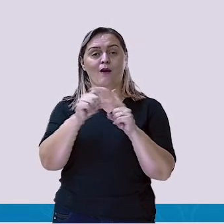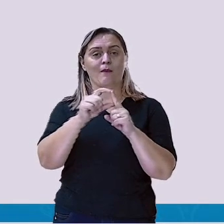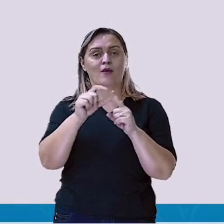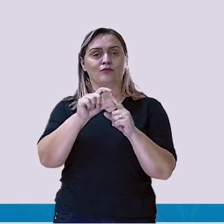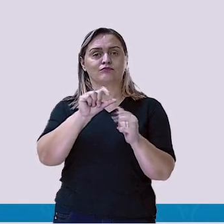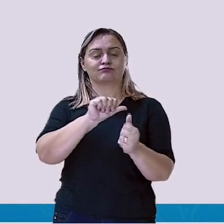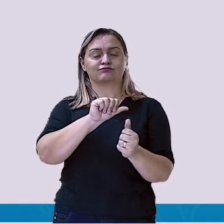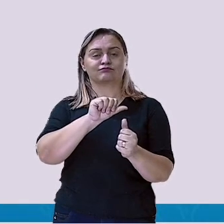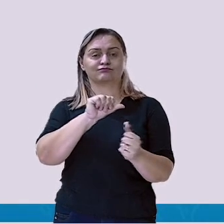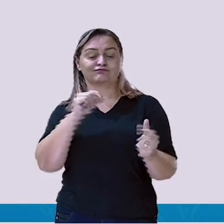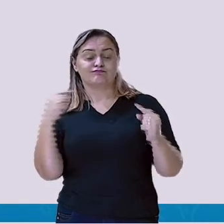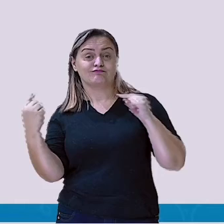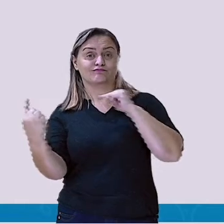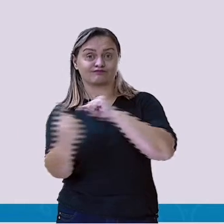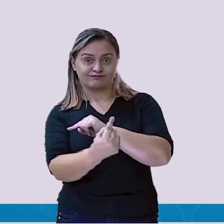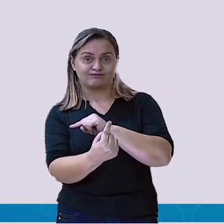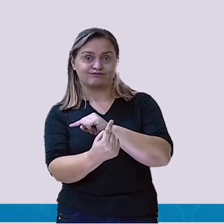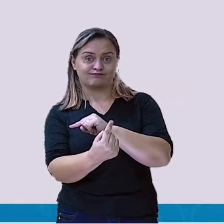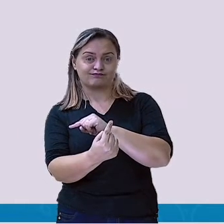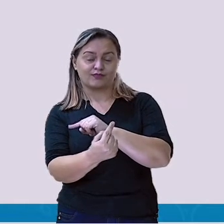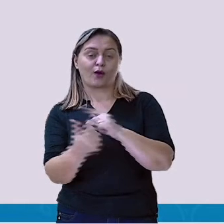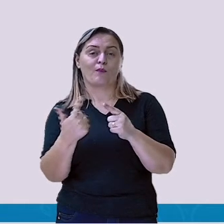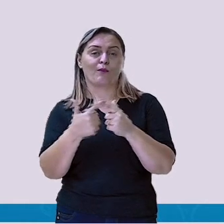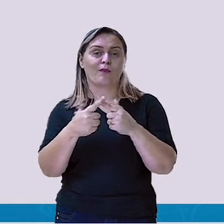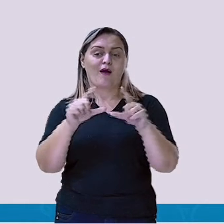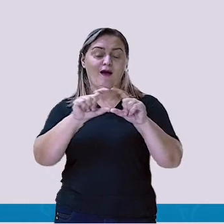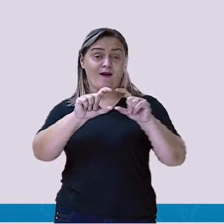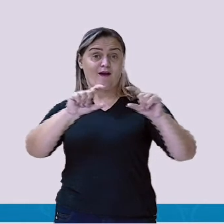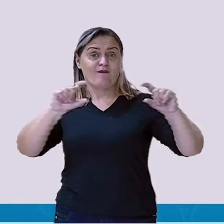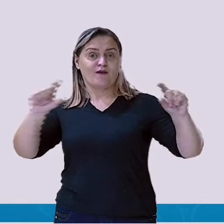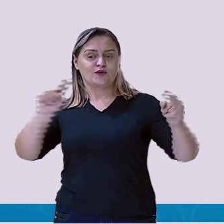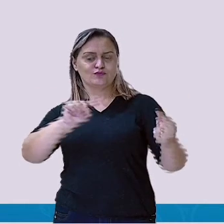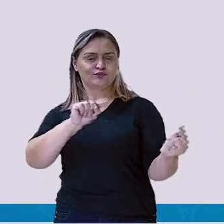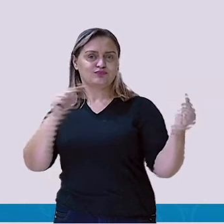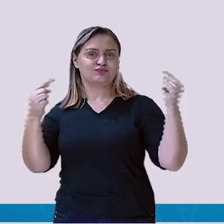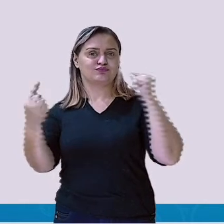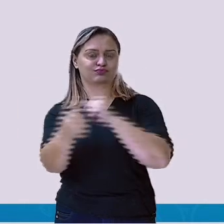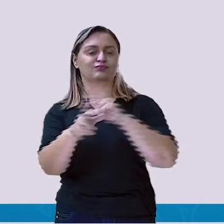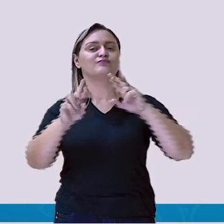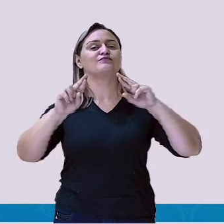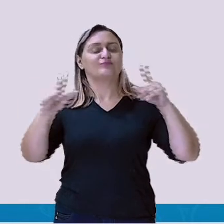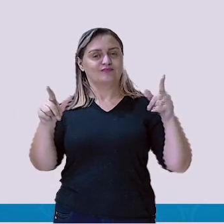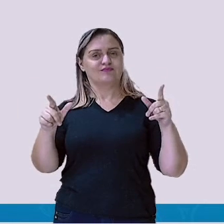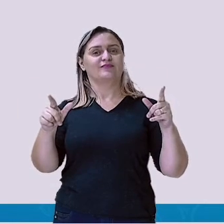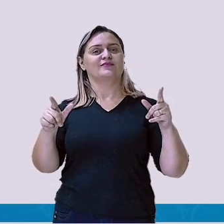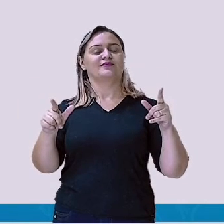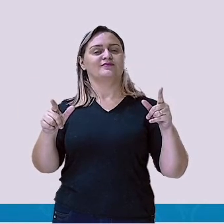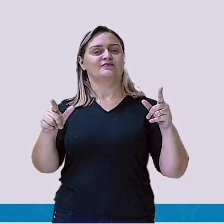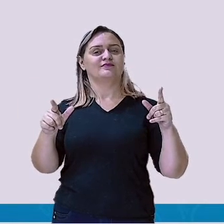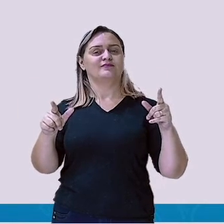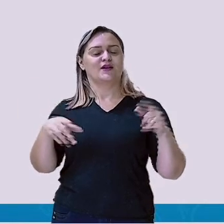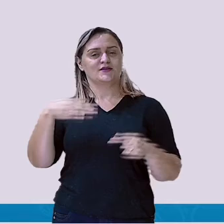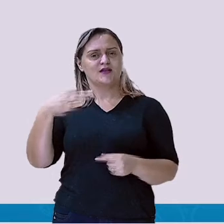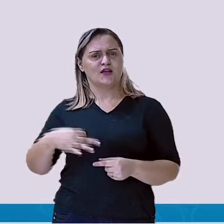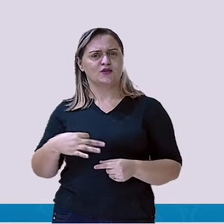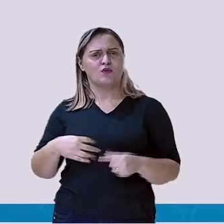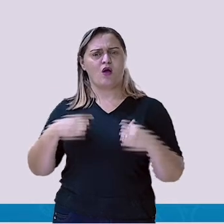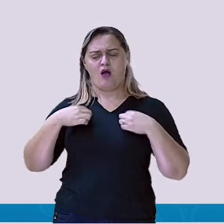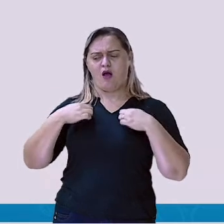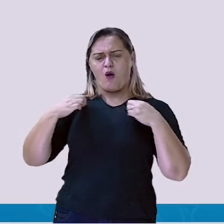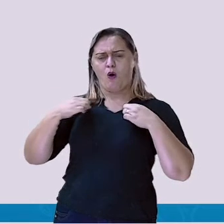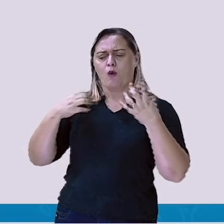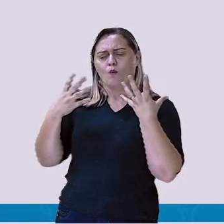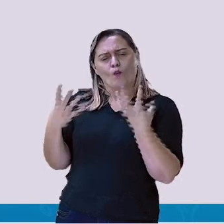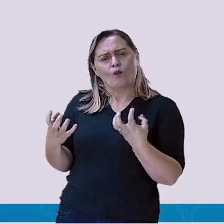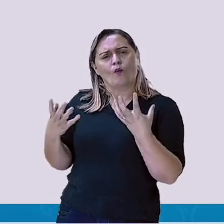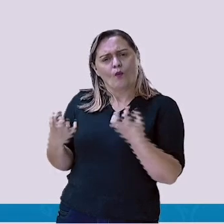está me dando um entendimento totalmente oposto um do outro. A roupa está toda seca, eu tenho como vestir.